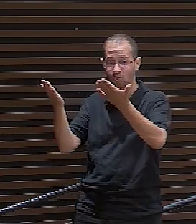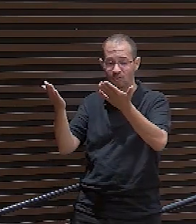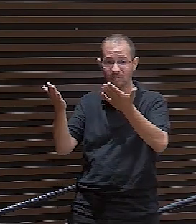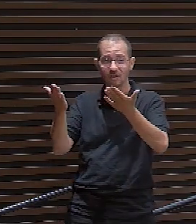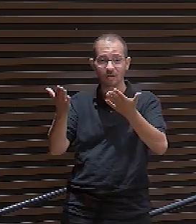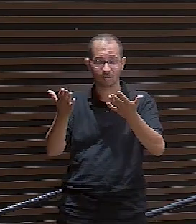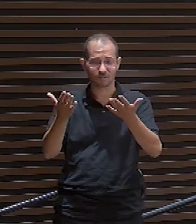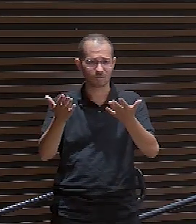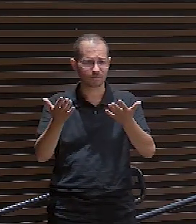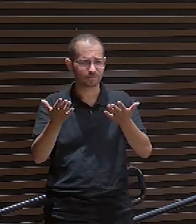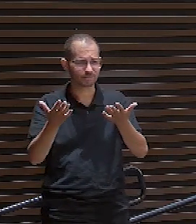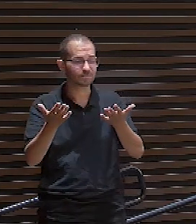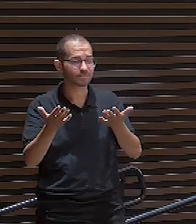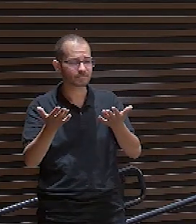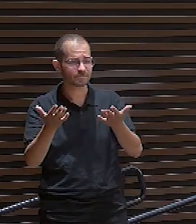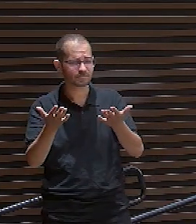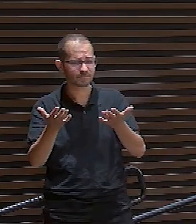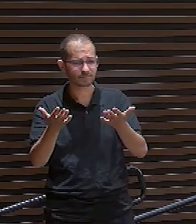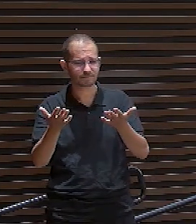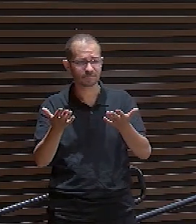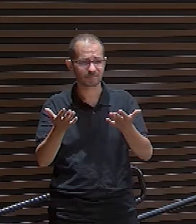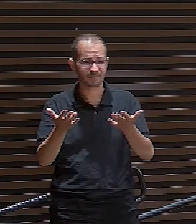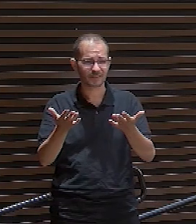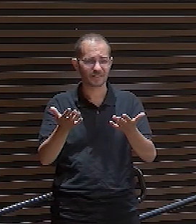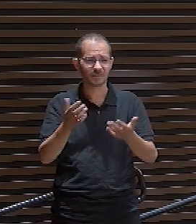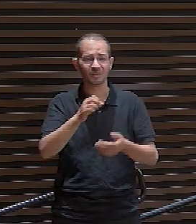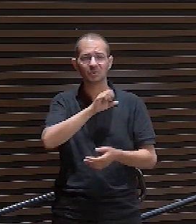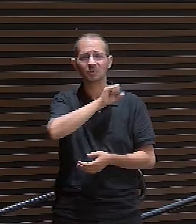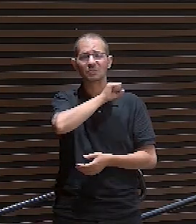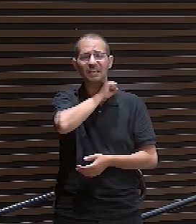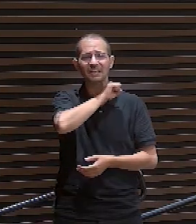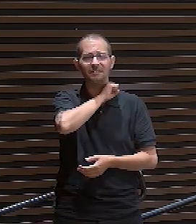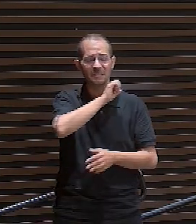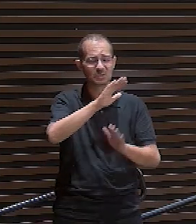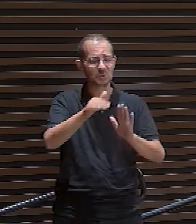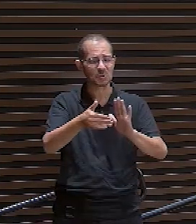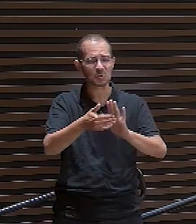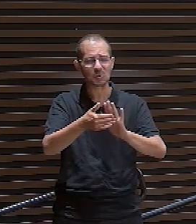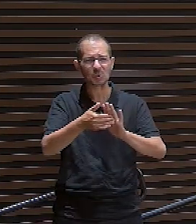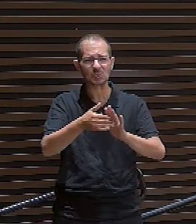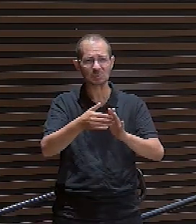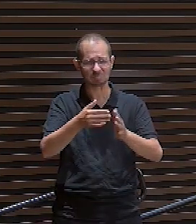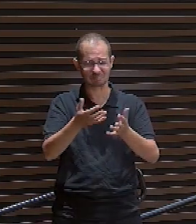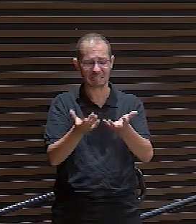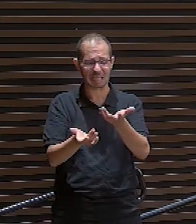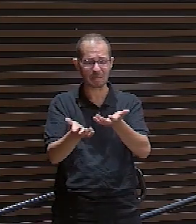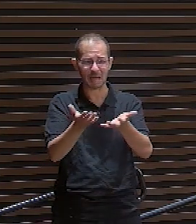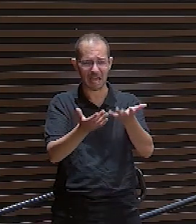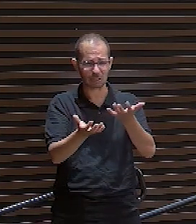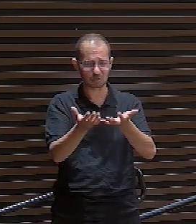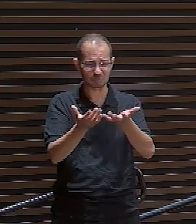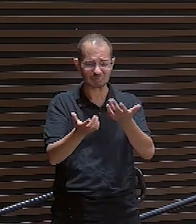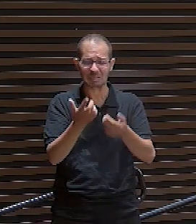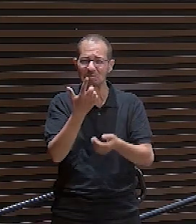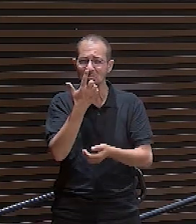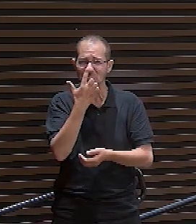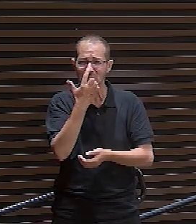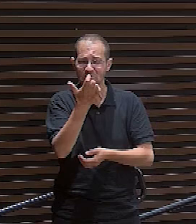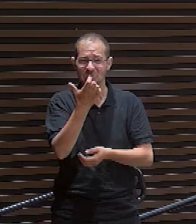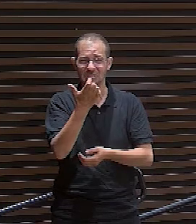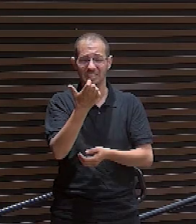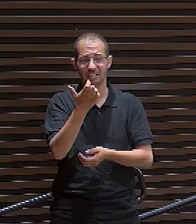queimado, e aquele cheiro do holocausto. Eu lamento ter perdido